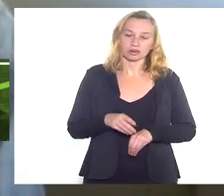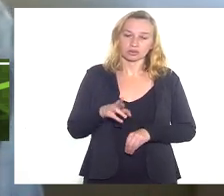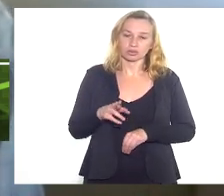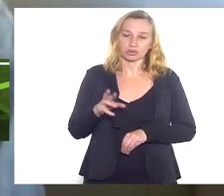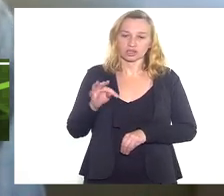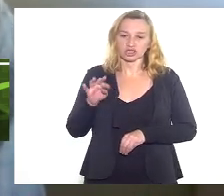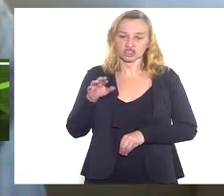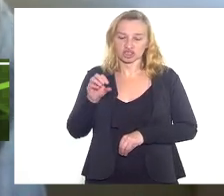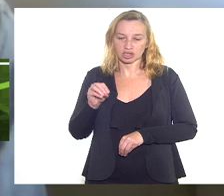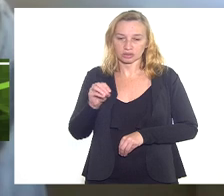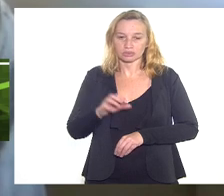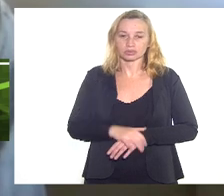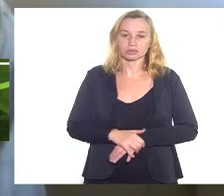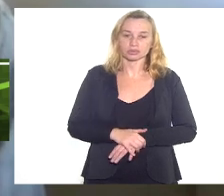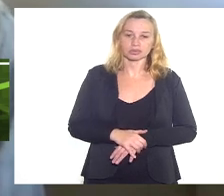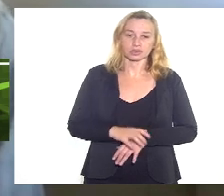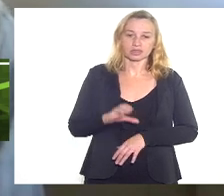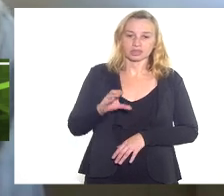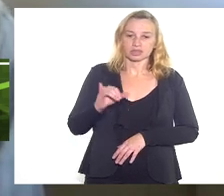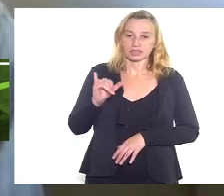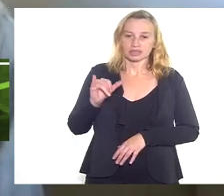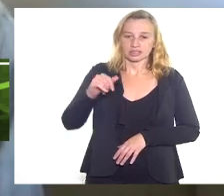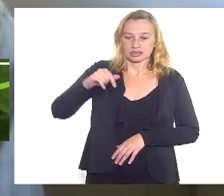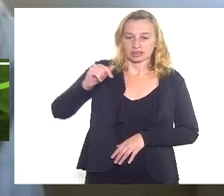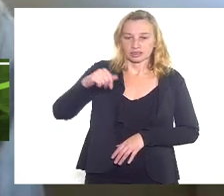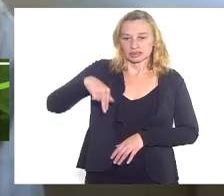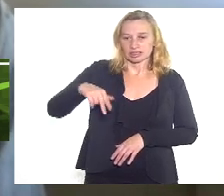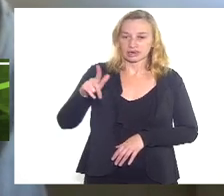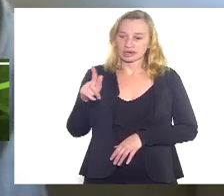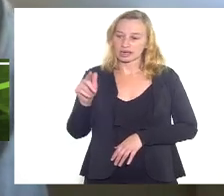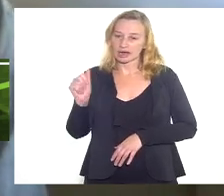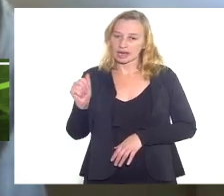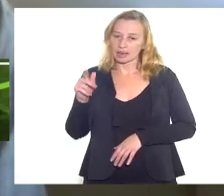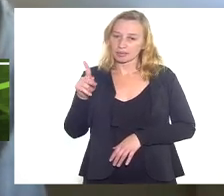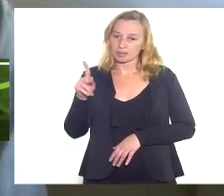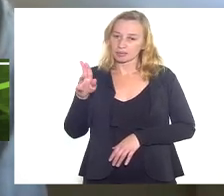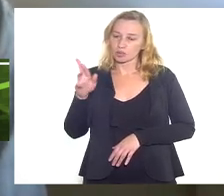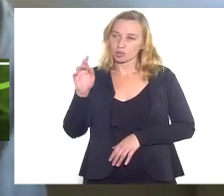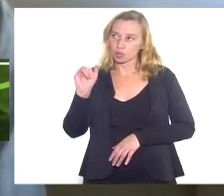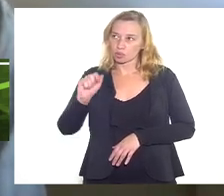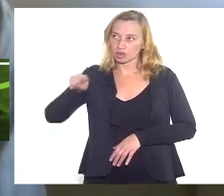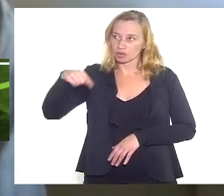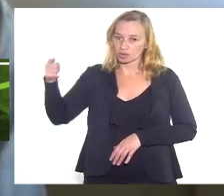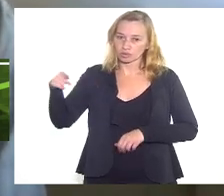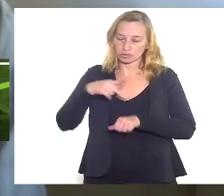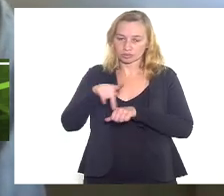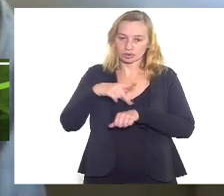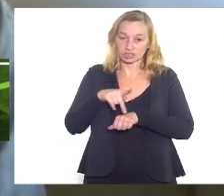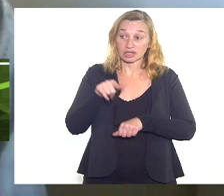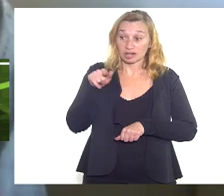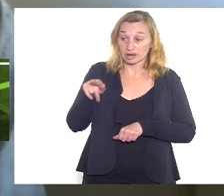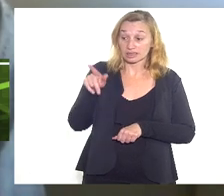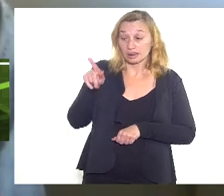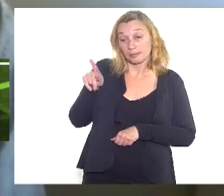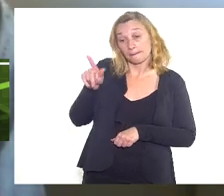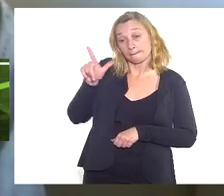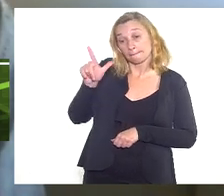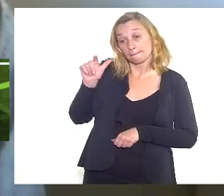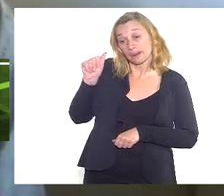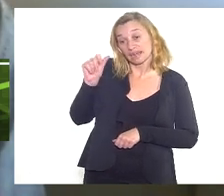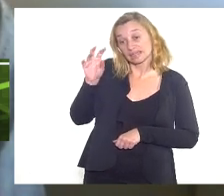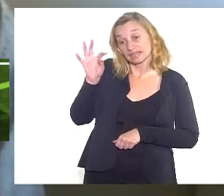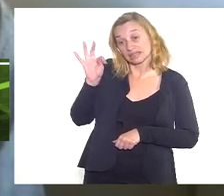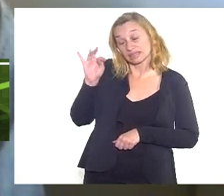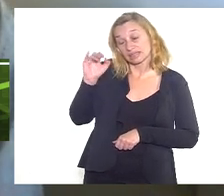Gadelha, a Singapura, E essa plataforma tem o